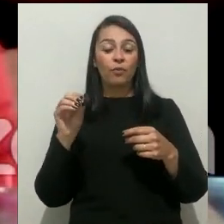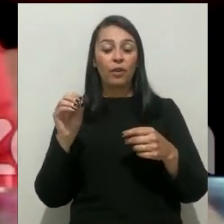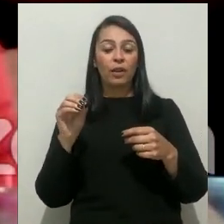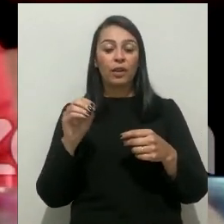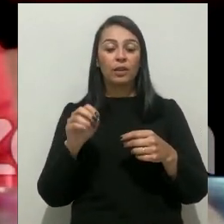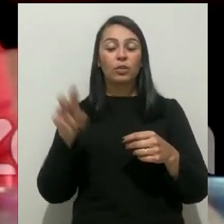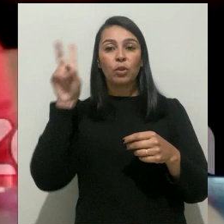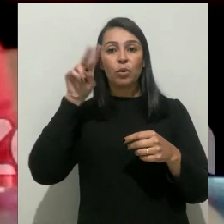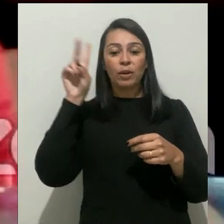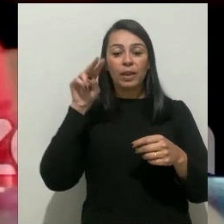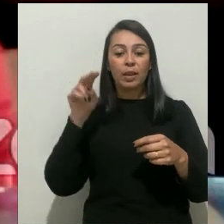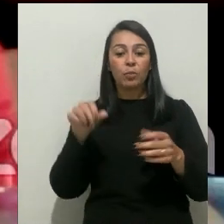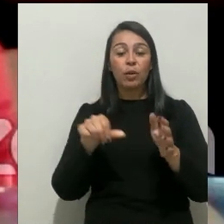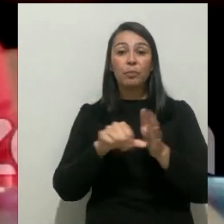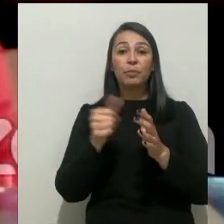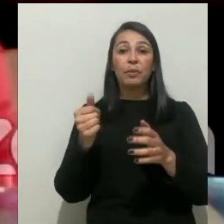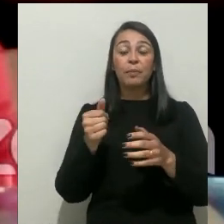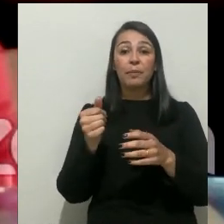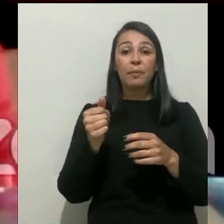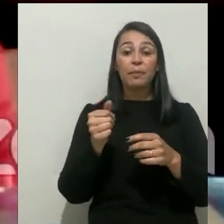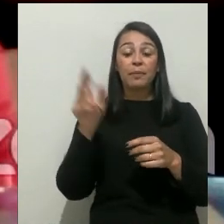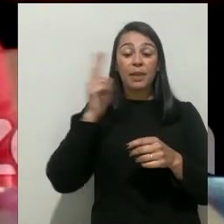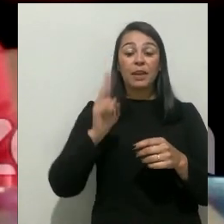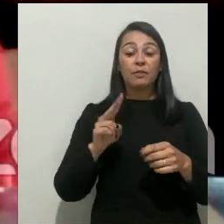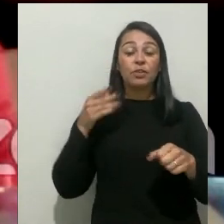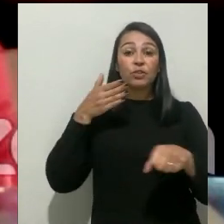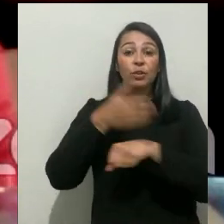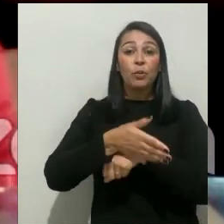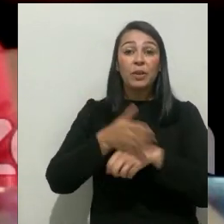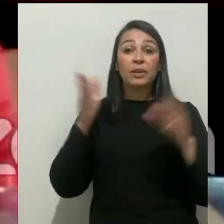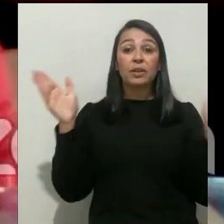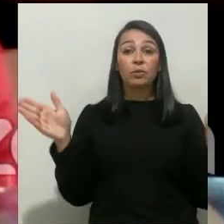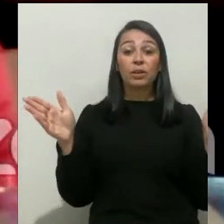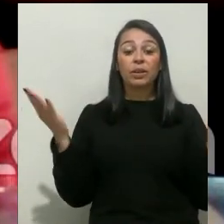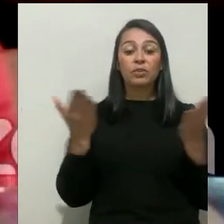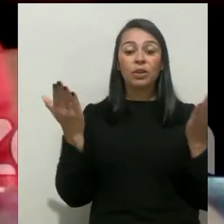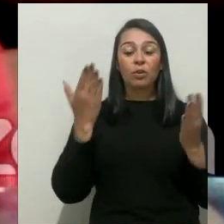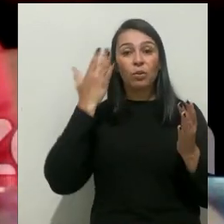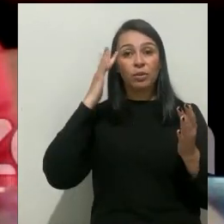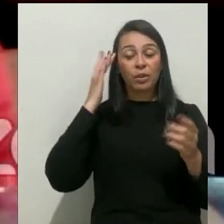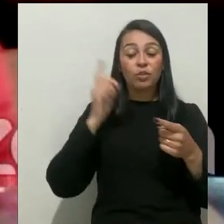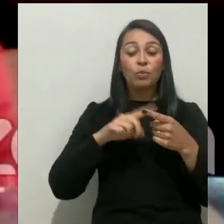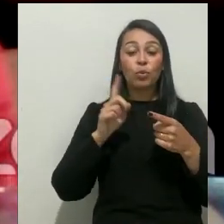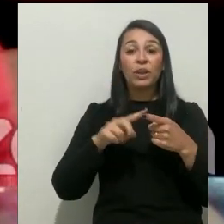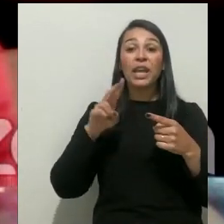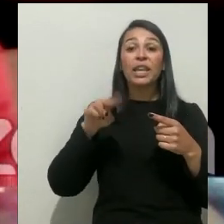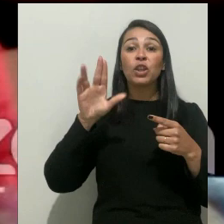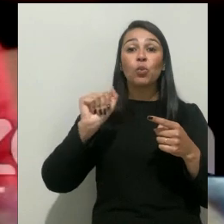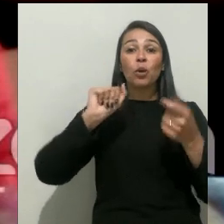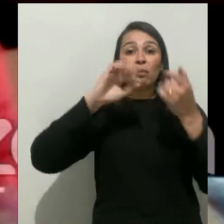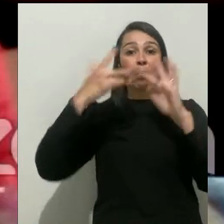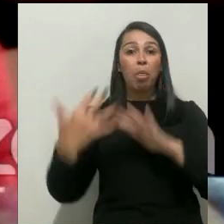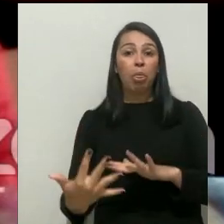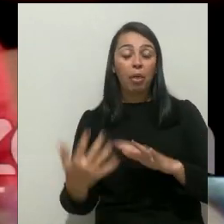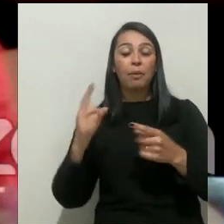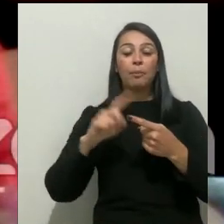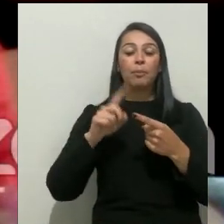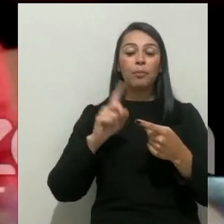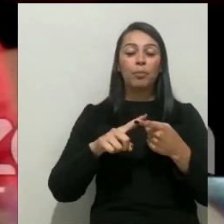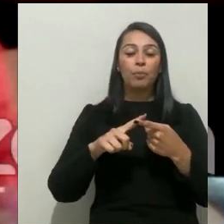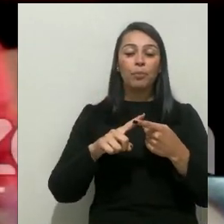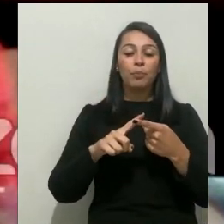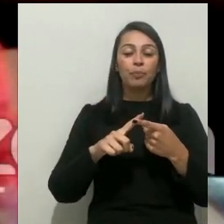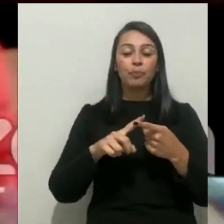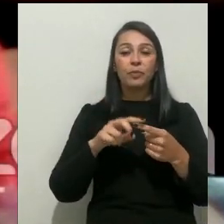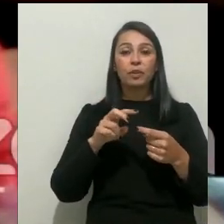eu lembro a primeira vez que eu entrei no Cristo, falei, caramba, agora eu entendi que isso aqui nunca despencou. Porque você vê um cara,